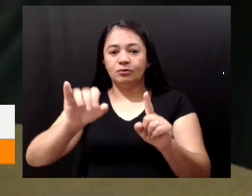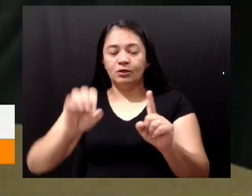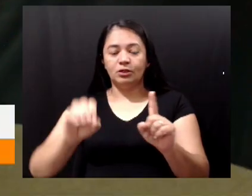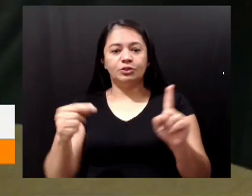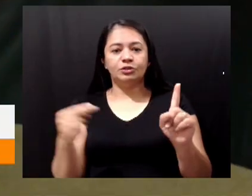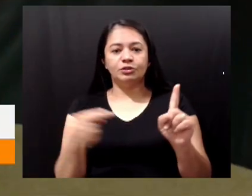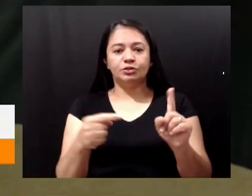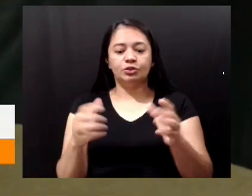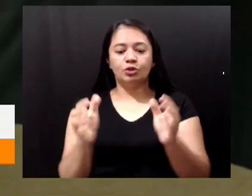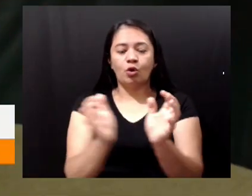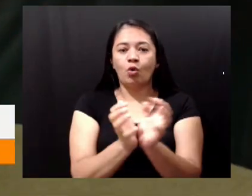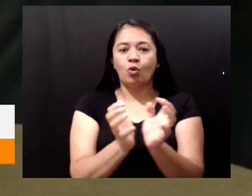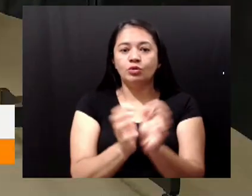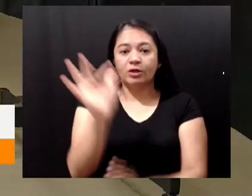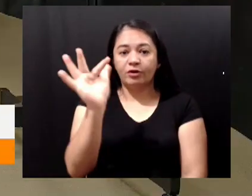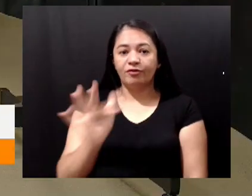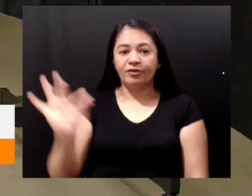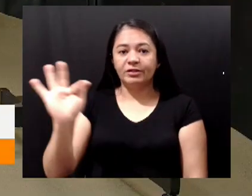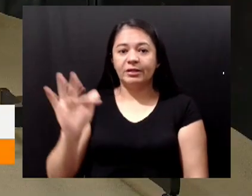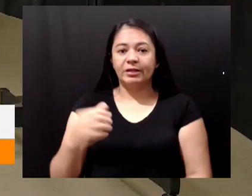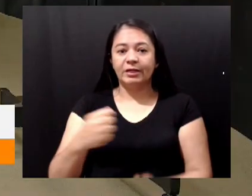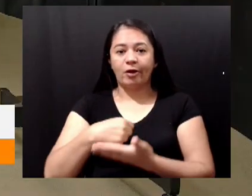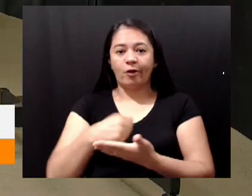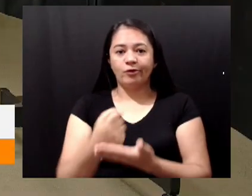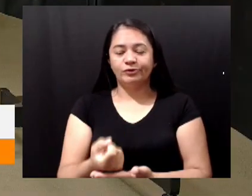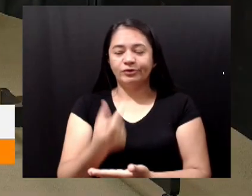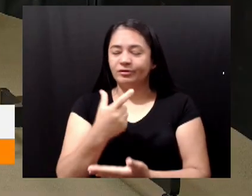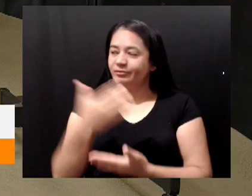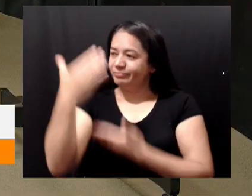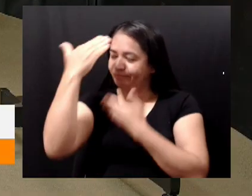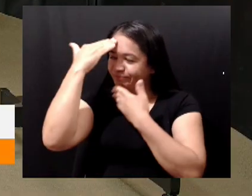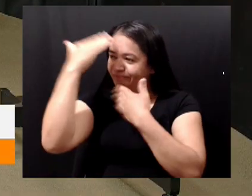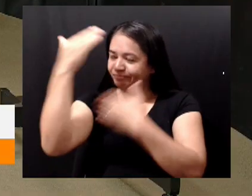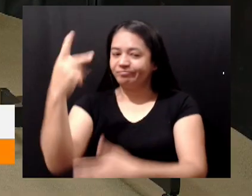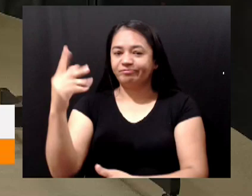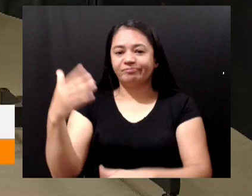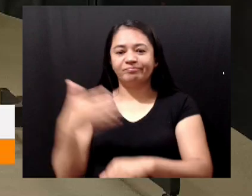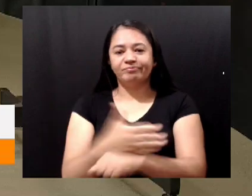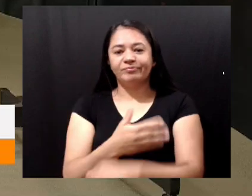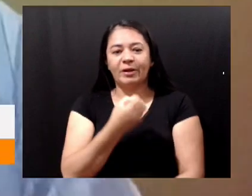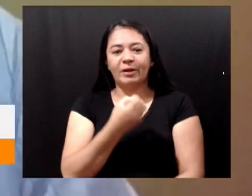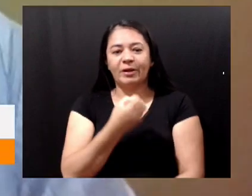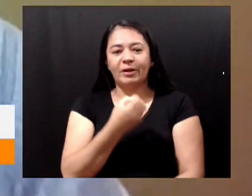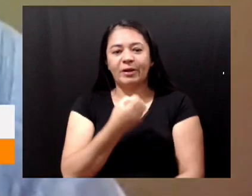Federal de Farmácia, né? Muito obrigada pela sua participação. Seja muito bem-vindo, Rogério.